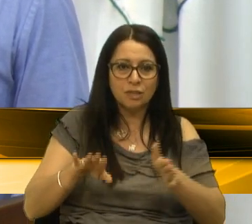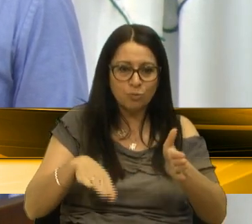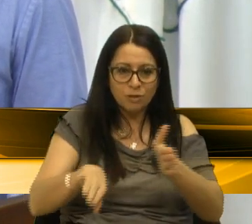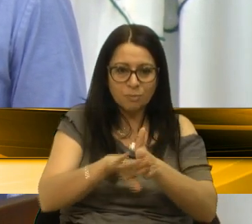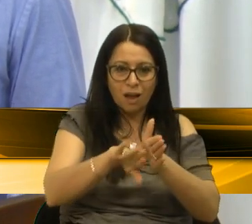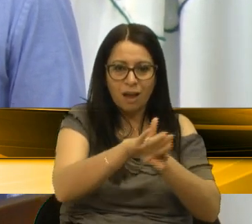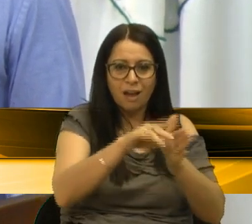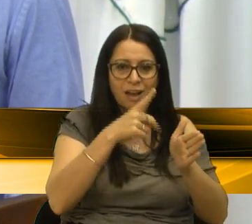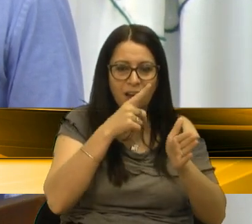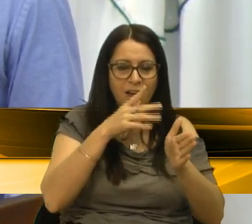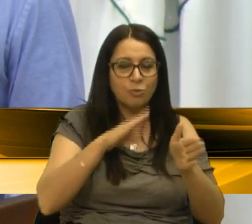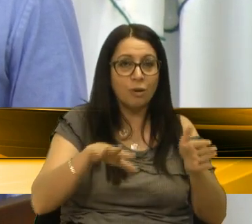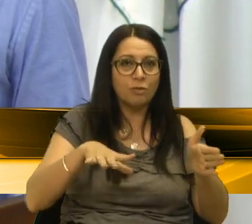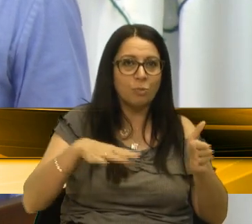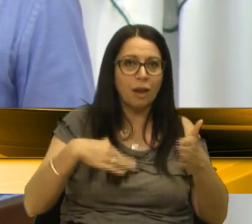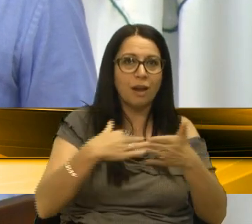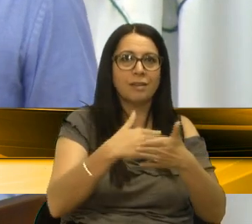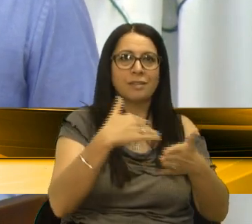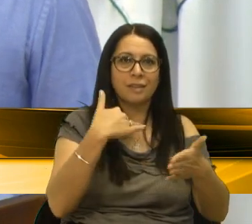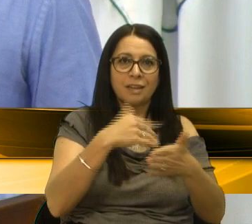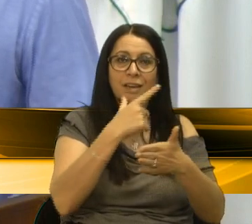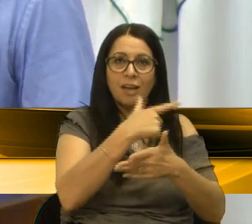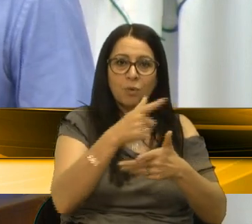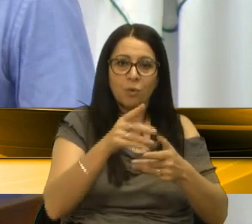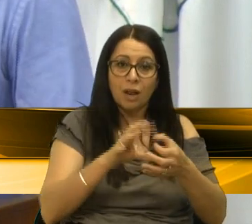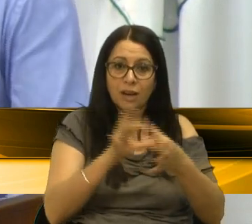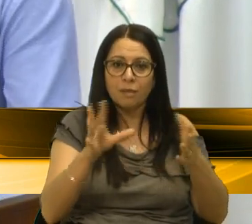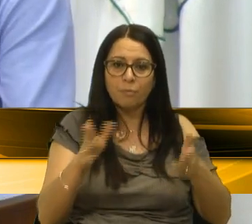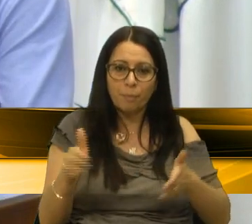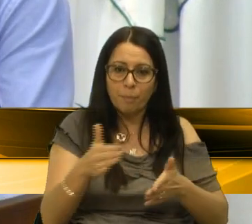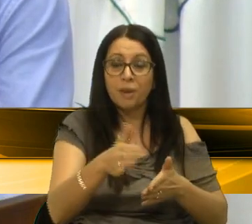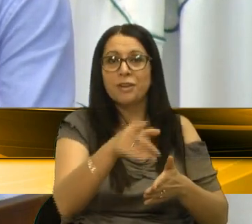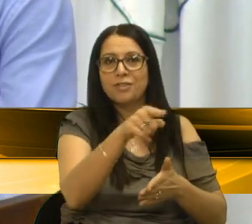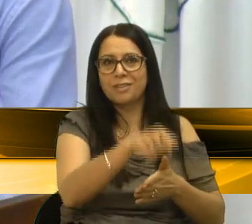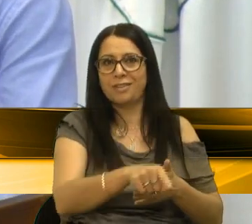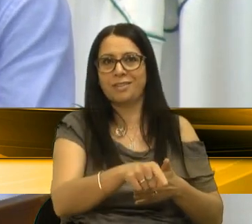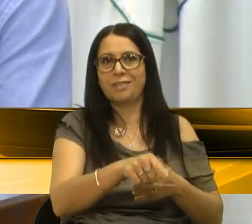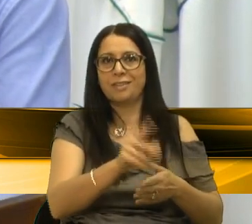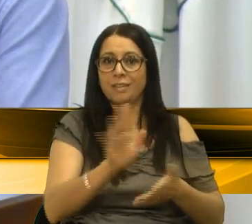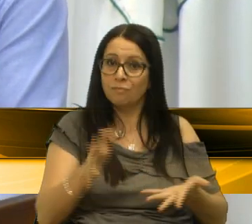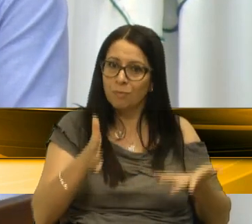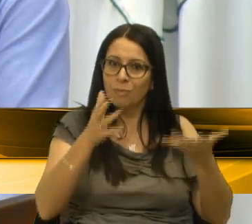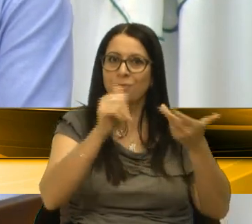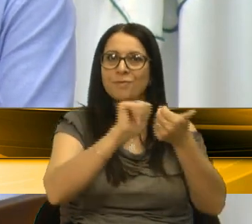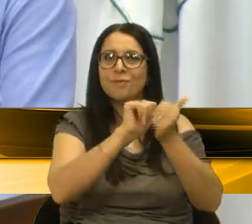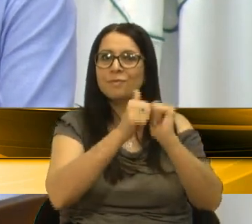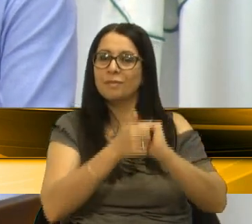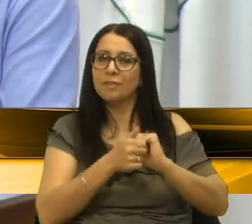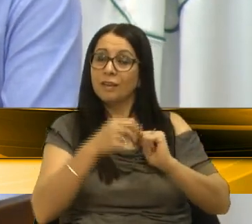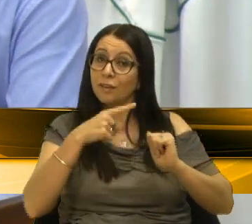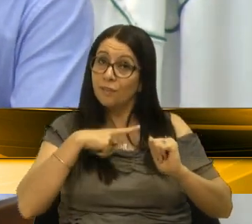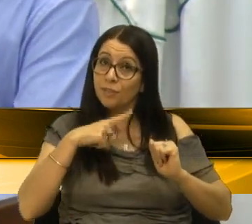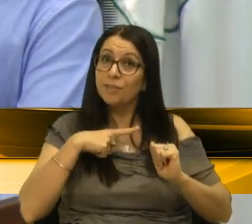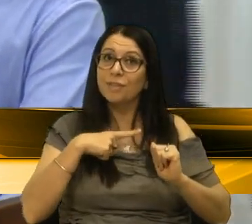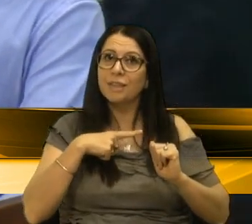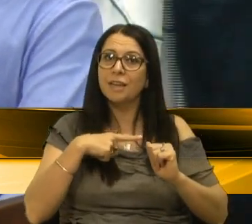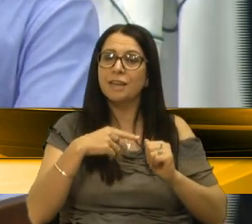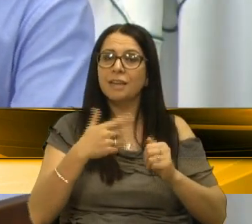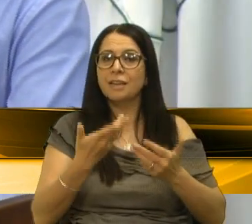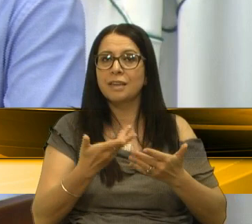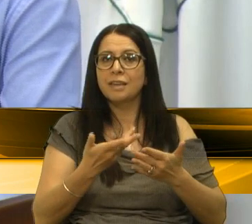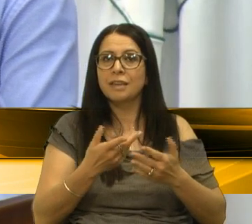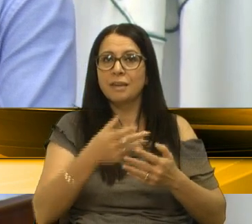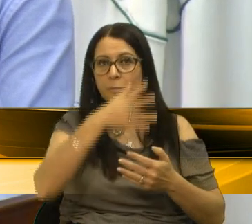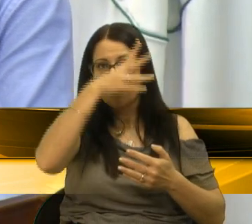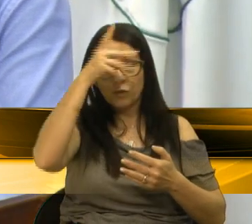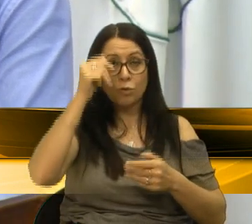Sul, que atua na soltura de peixes em arroios, que fomenta o esporte, que teve até por parte do Executivo